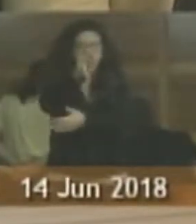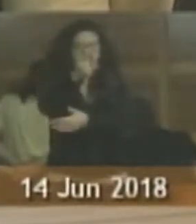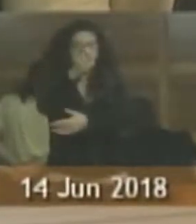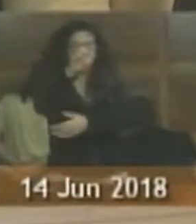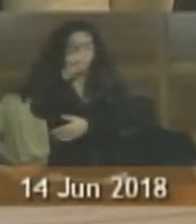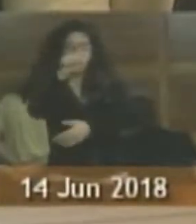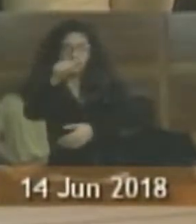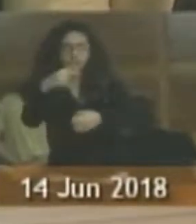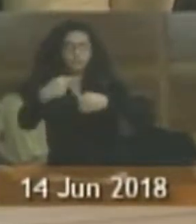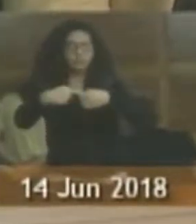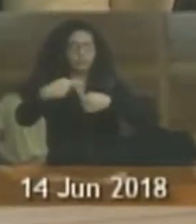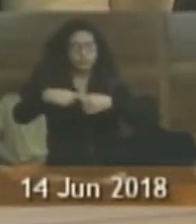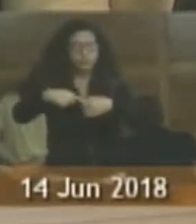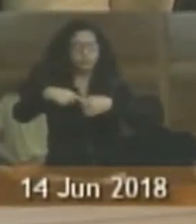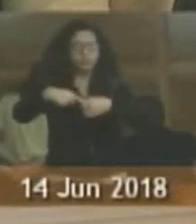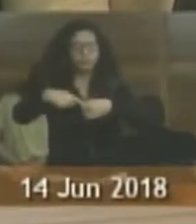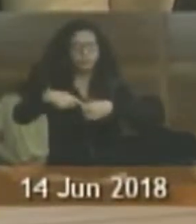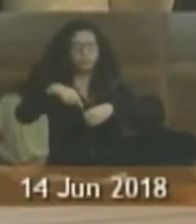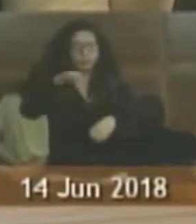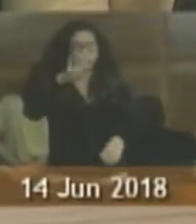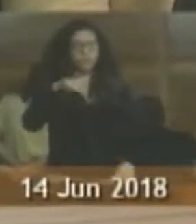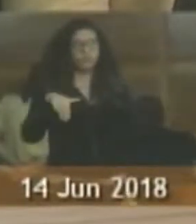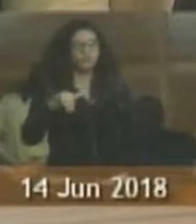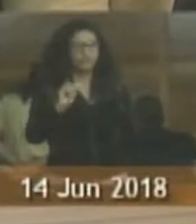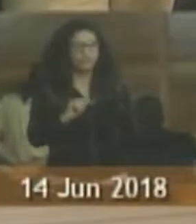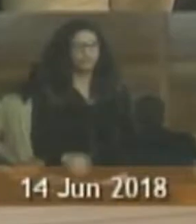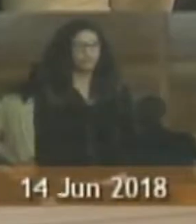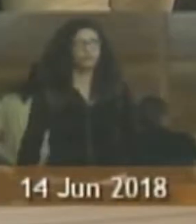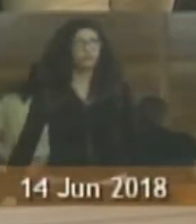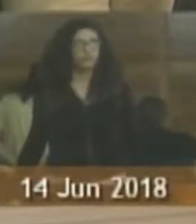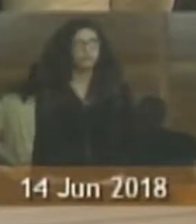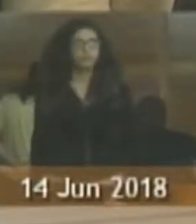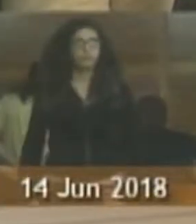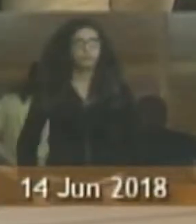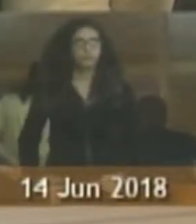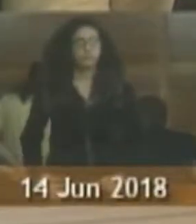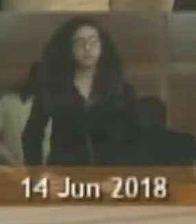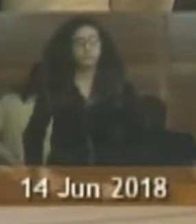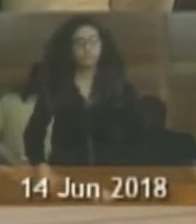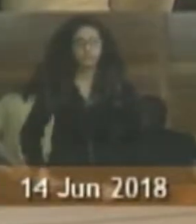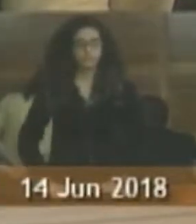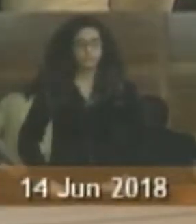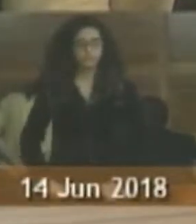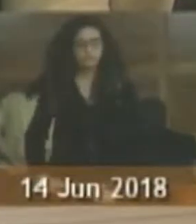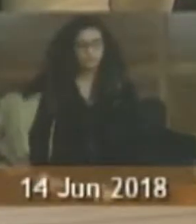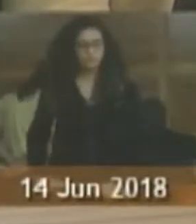Haroldo Fernandes Duarte, PR-101, quilômetro 501, bairro Santa Rita, Bracuí.